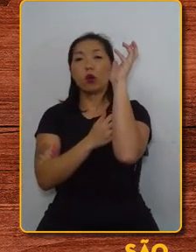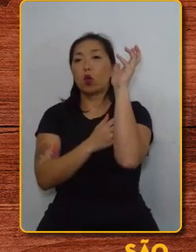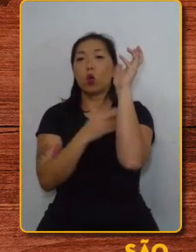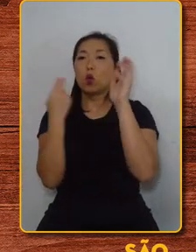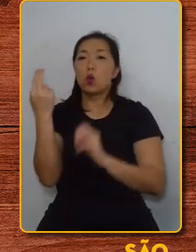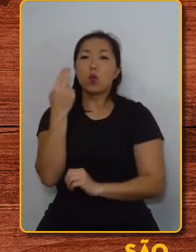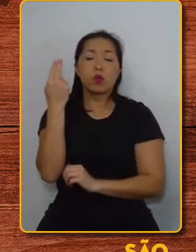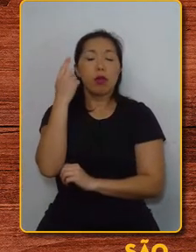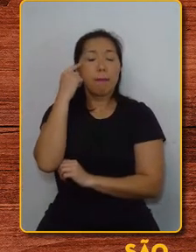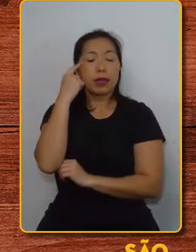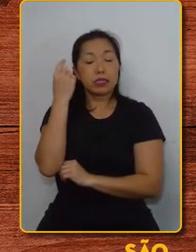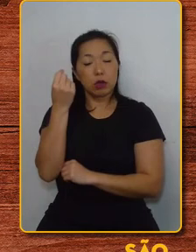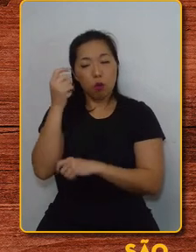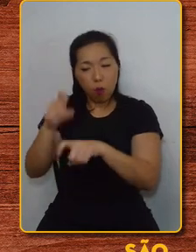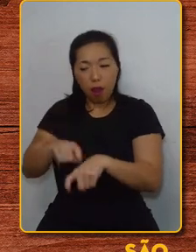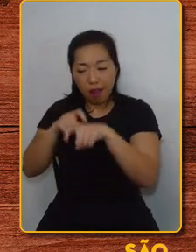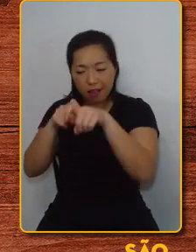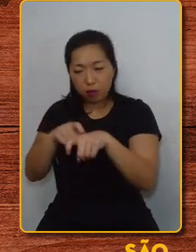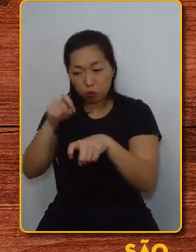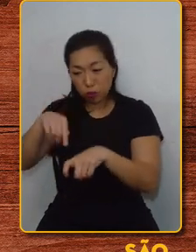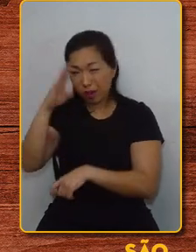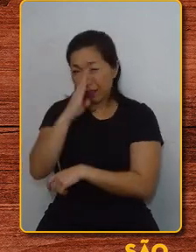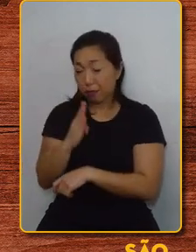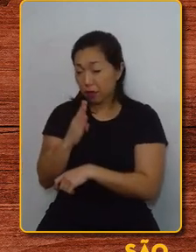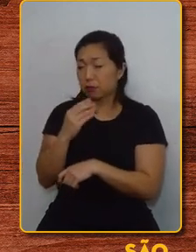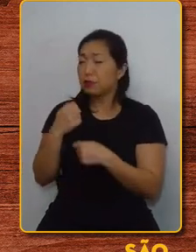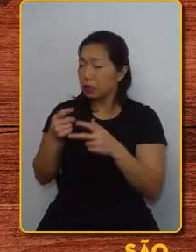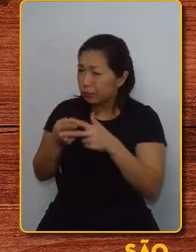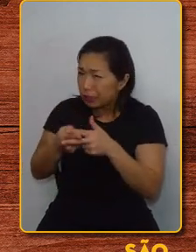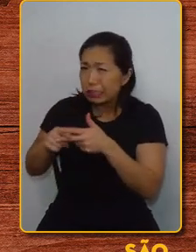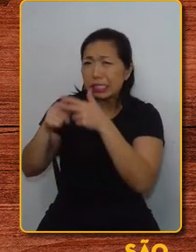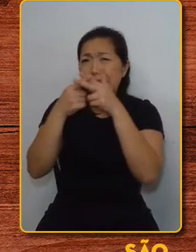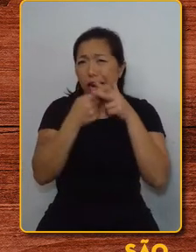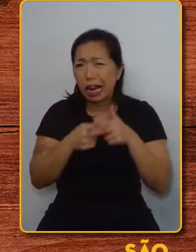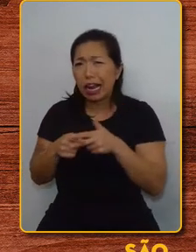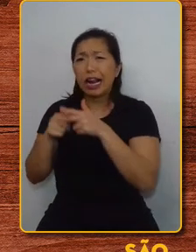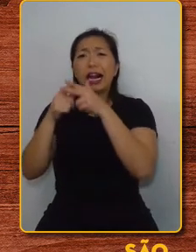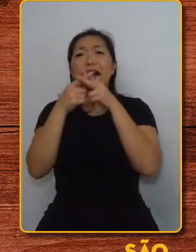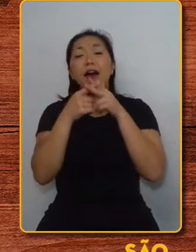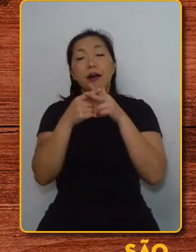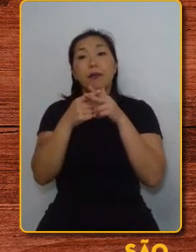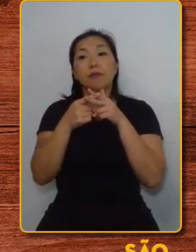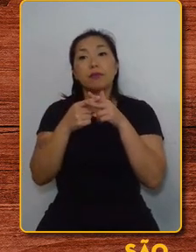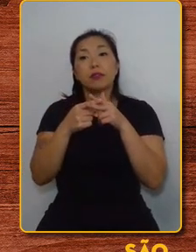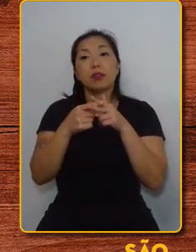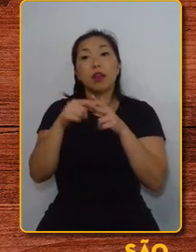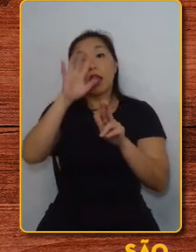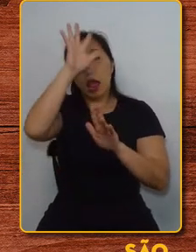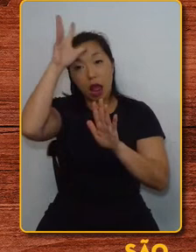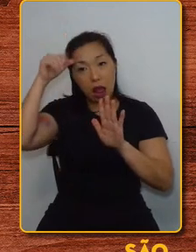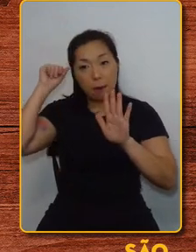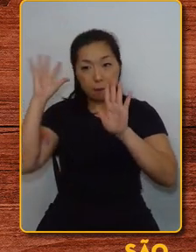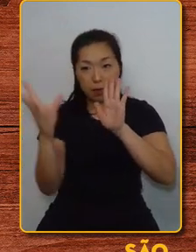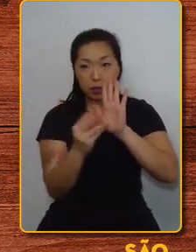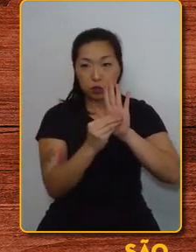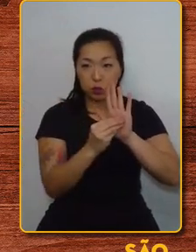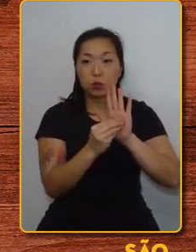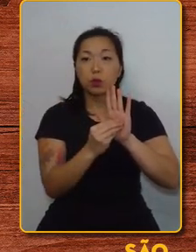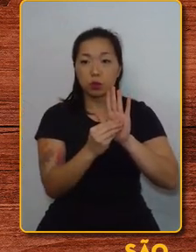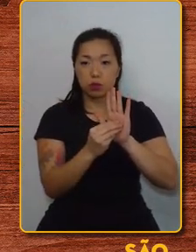no Brasil sem fazer esse pequeno ajuste ambiental. Amazônia, o estrago que foi feito, Centro-Oeste, Pantanal,